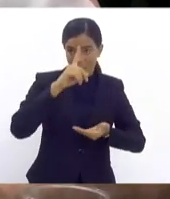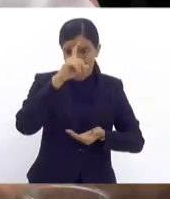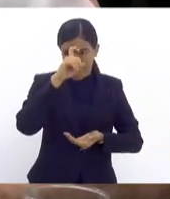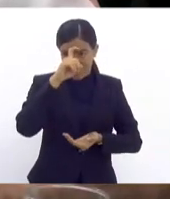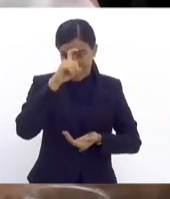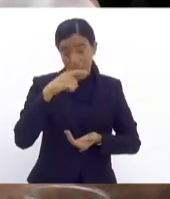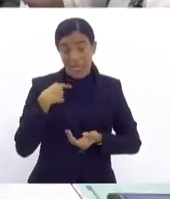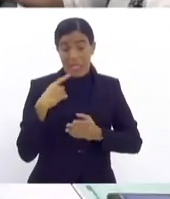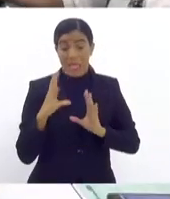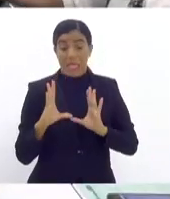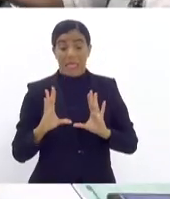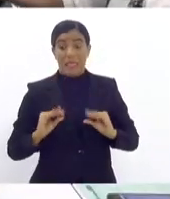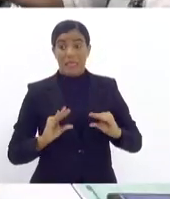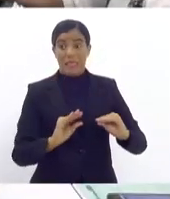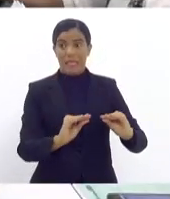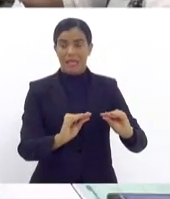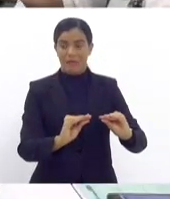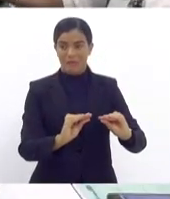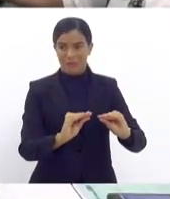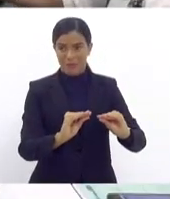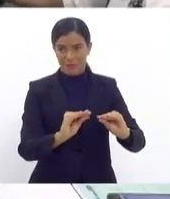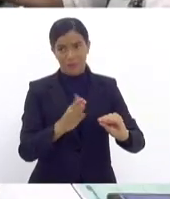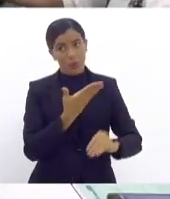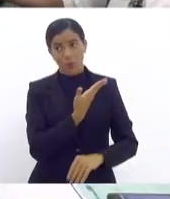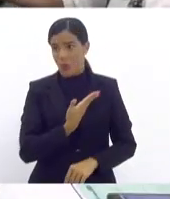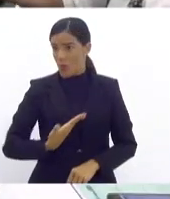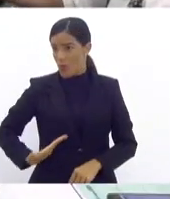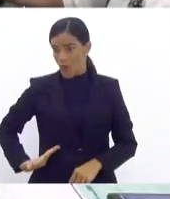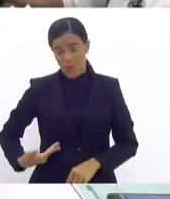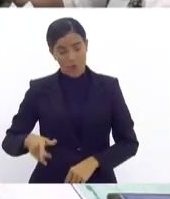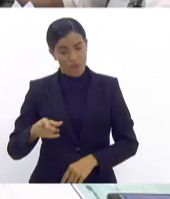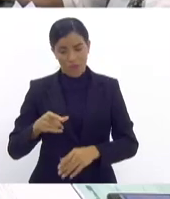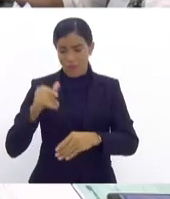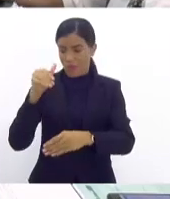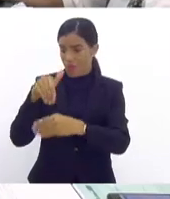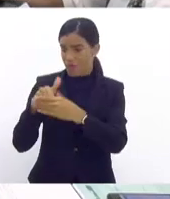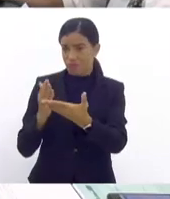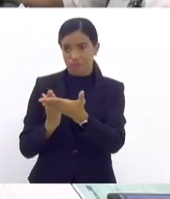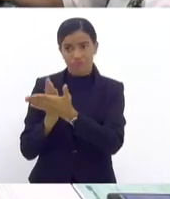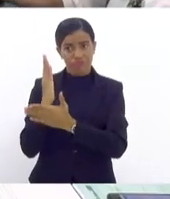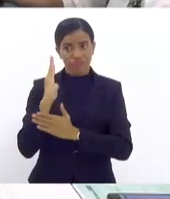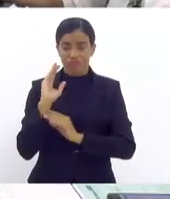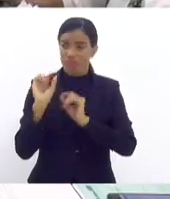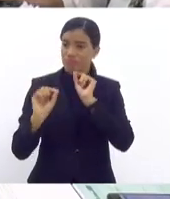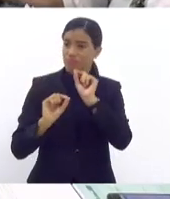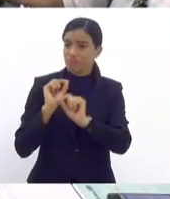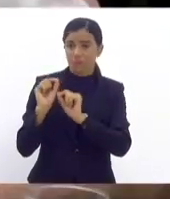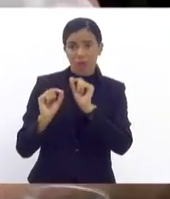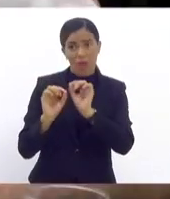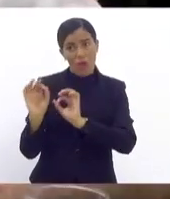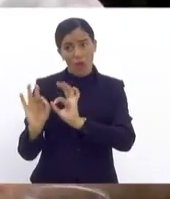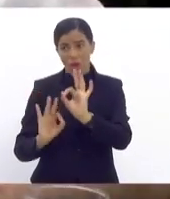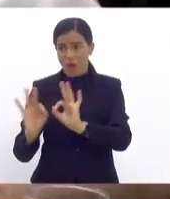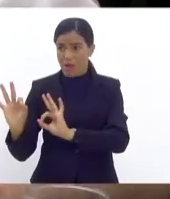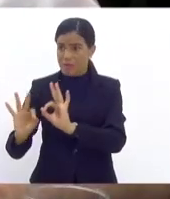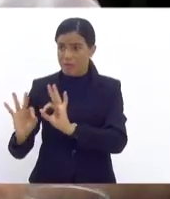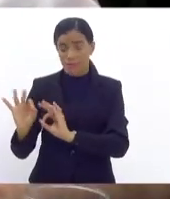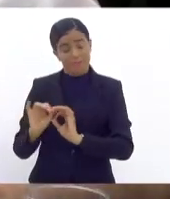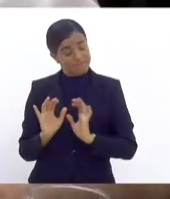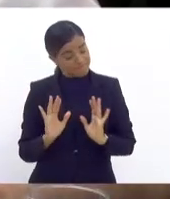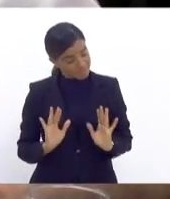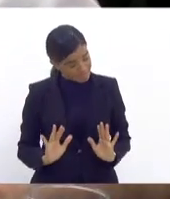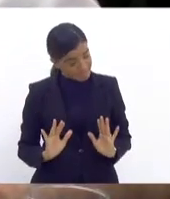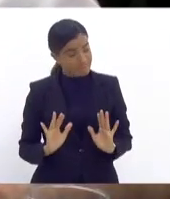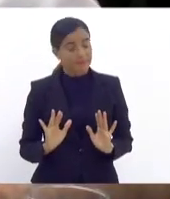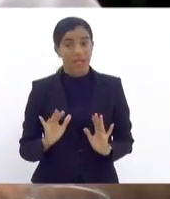interferir na organização administrativa, o governador foi eleito para ele administrar de acordo com como ele quer, não nós interferimos, é isso? Então, mais ou menos. Ainda mais quando